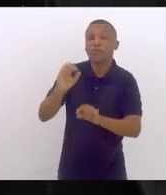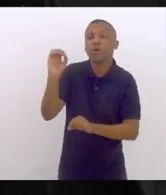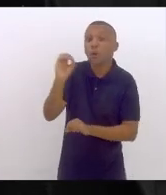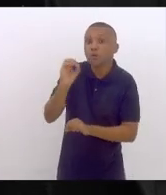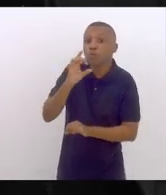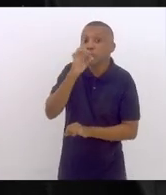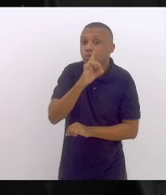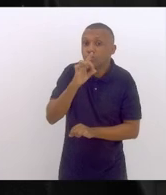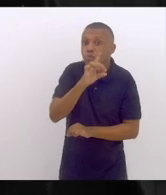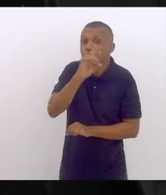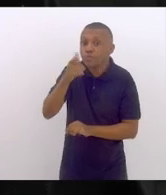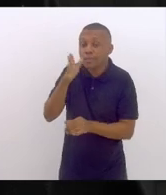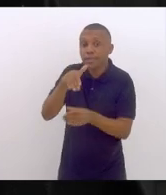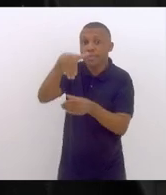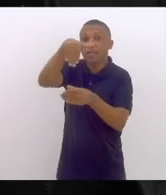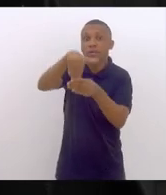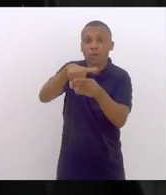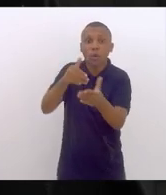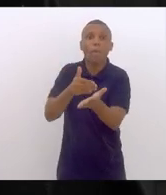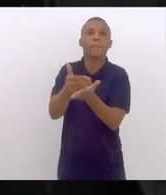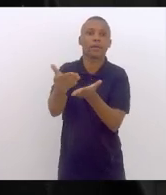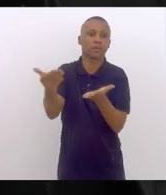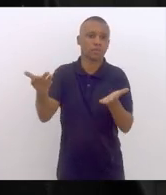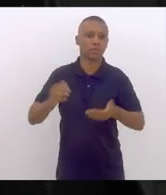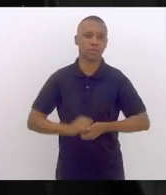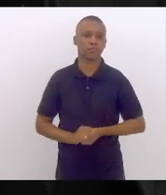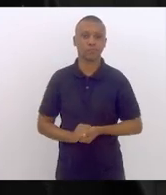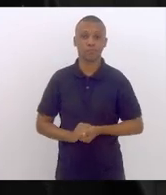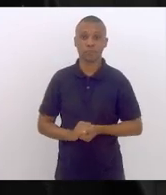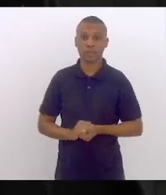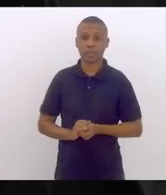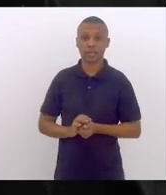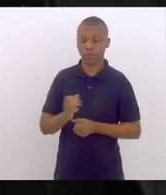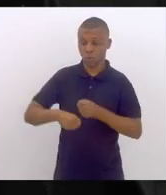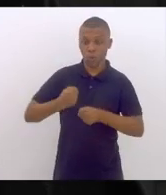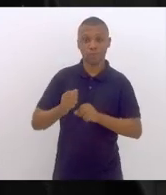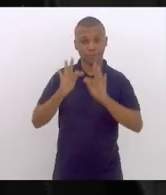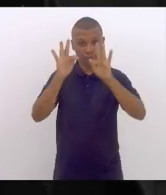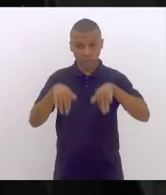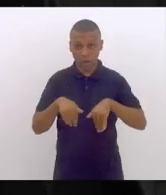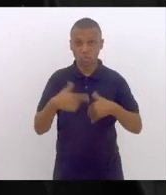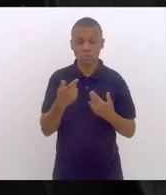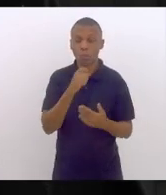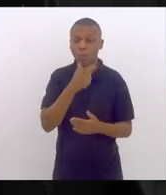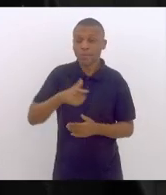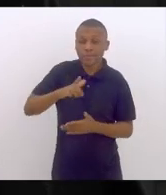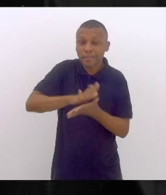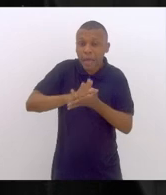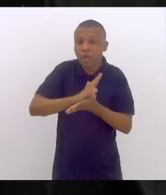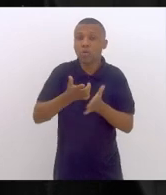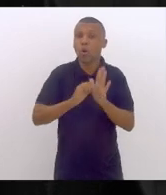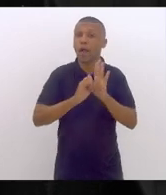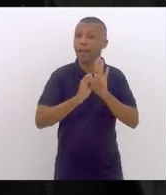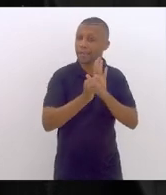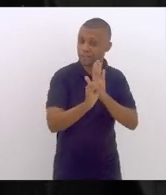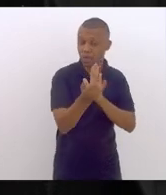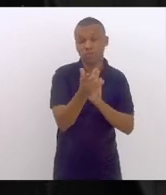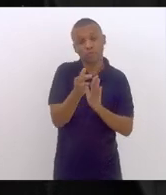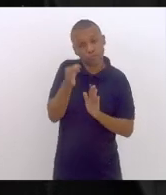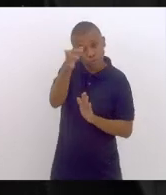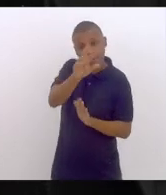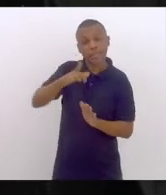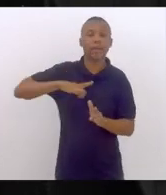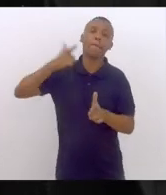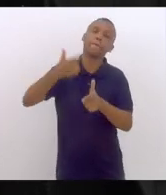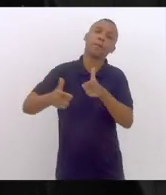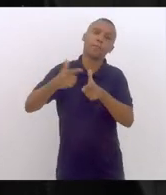dia 2 de outubro Dia das eleições começa o mês de outubro daqui a pouco o ano acabou não se soltou nenhum edital isso vai dar problema o povo